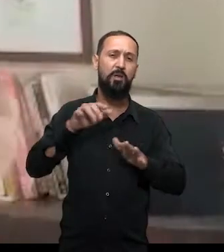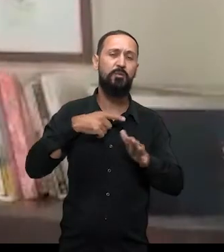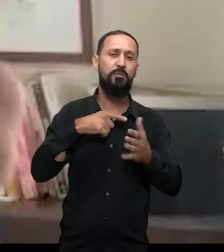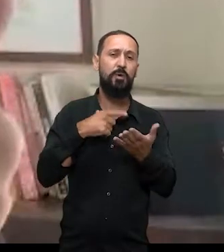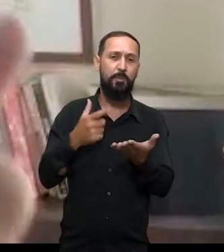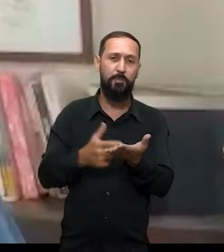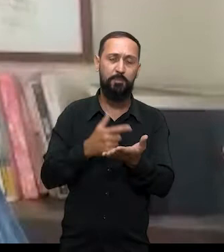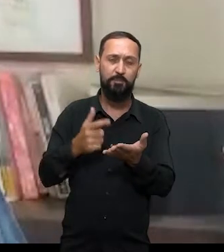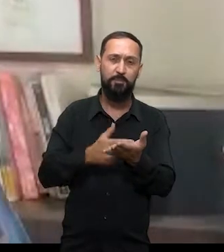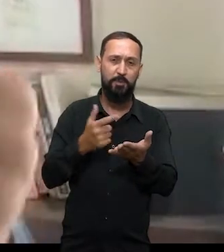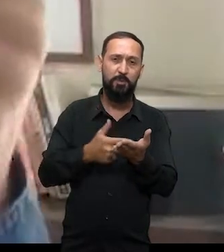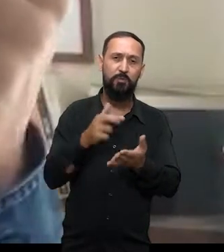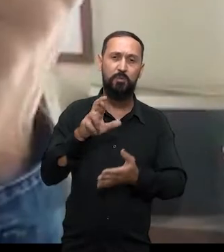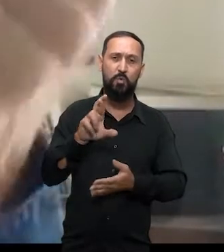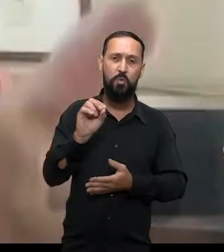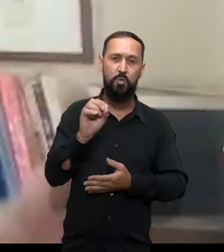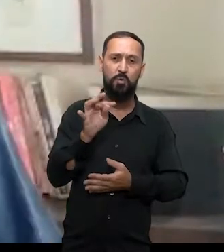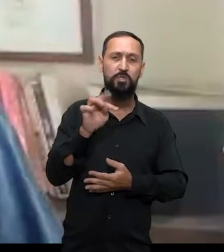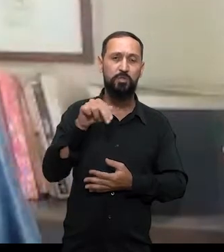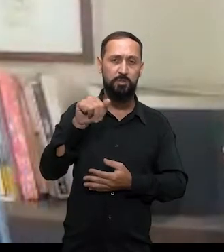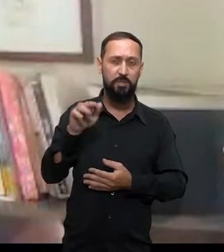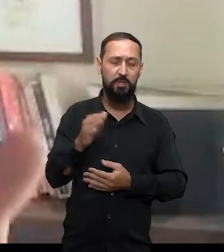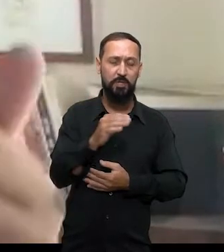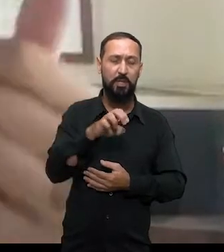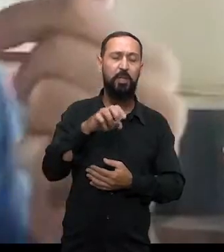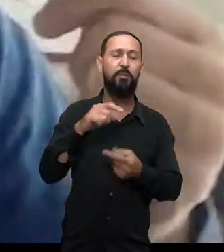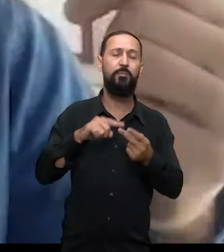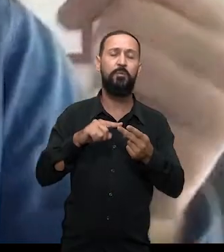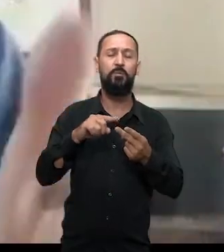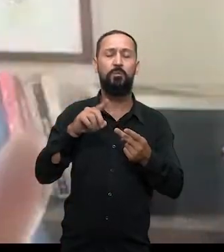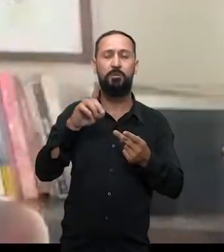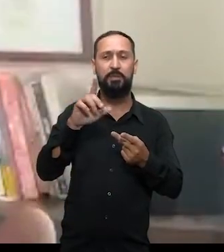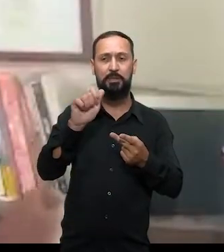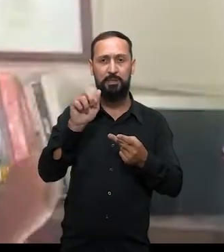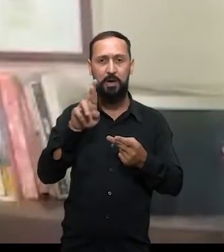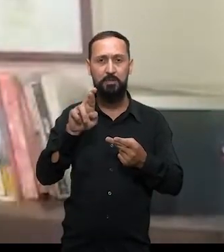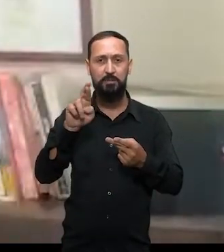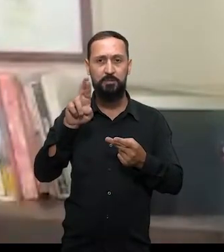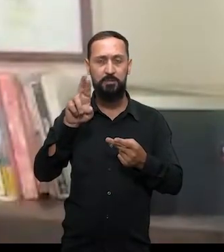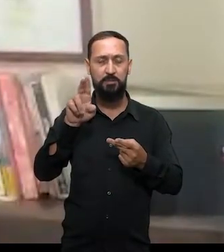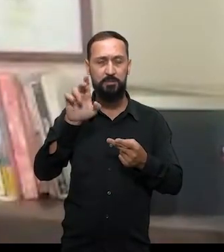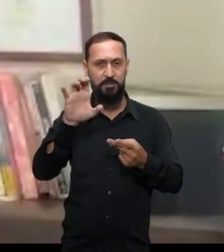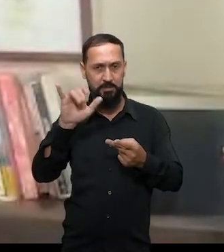sido pelos livros do Bodiani, do Darcy Ribeiro, né, do Lévi-Strauss,